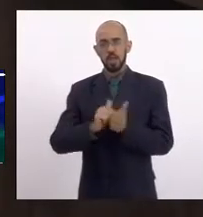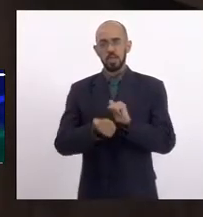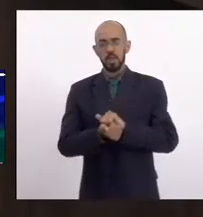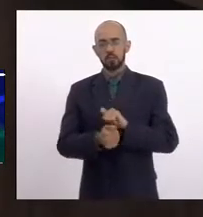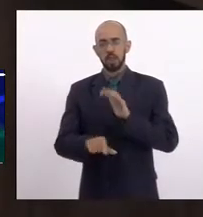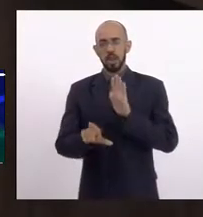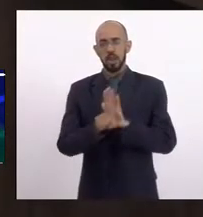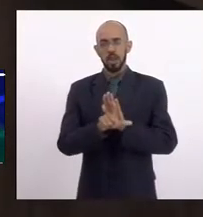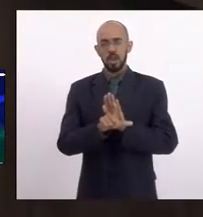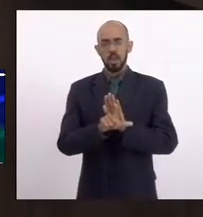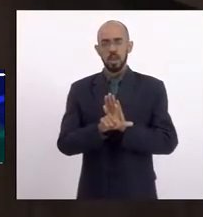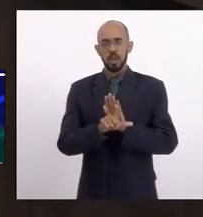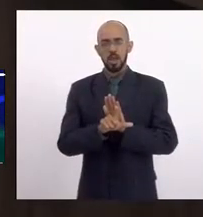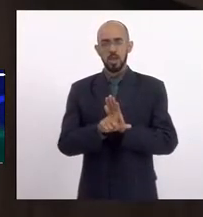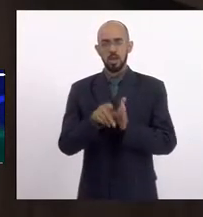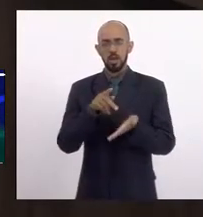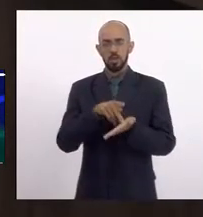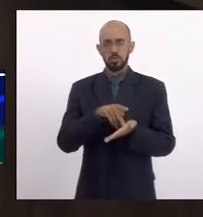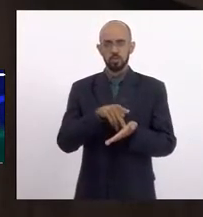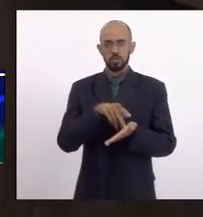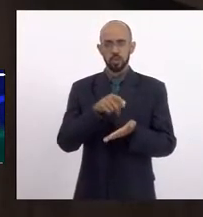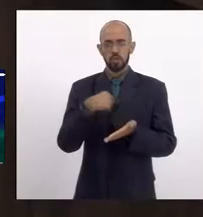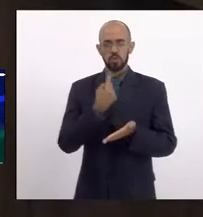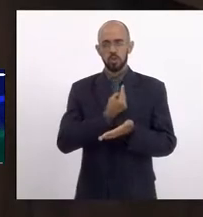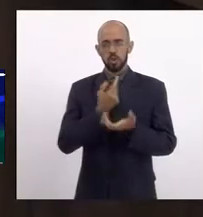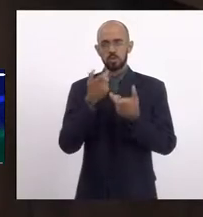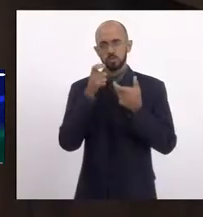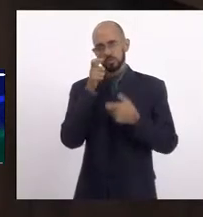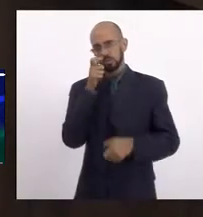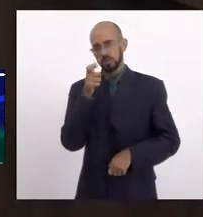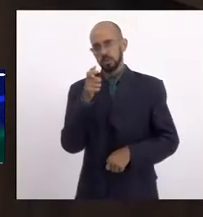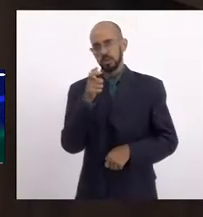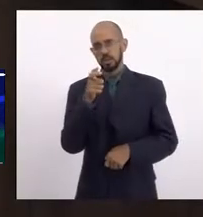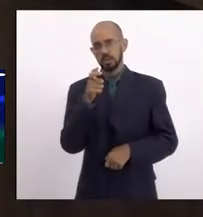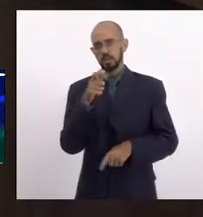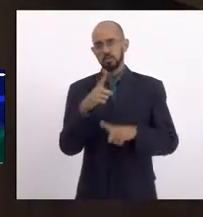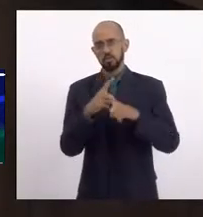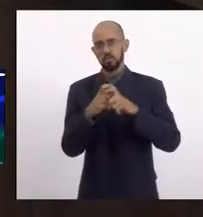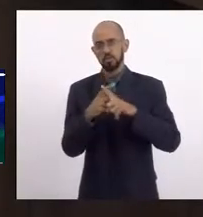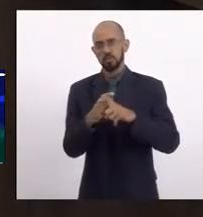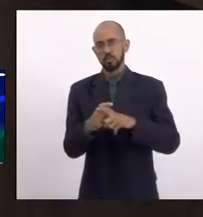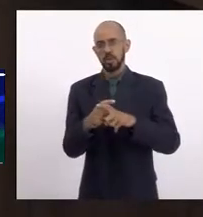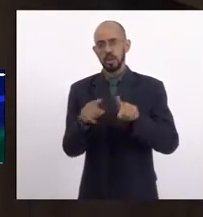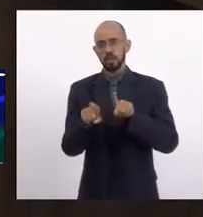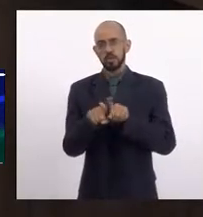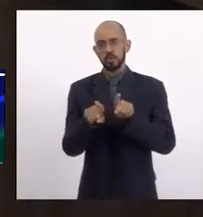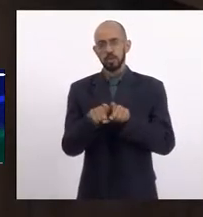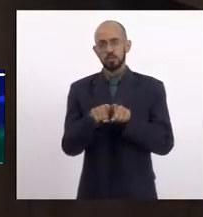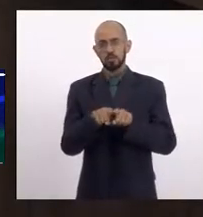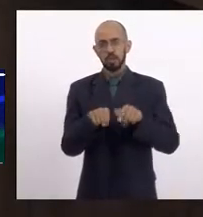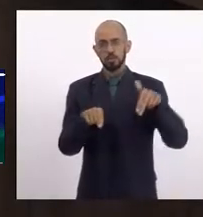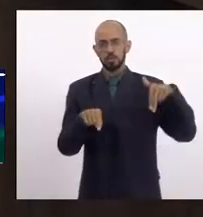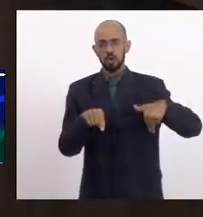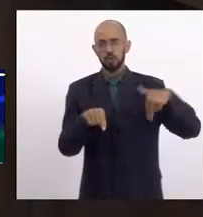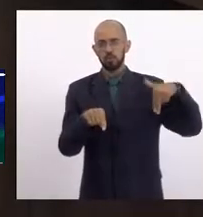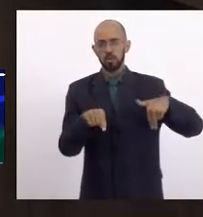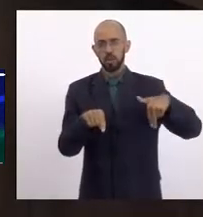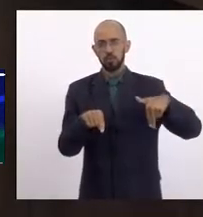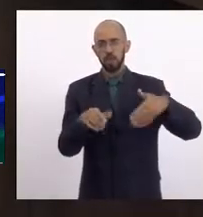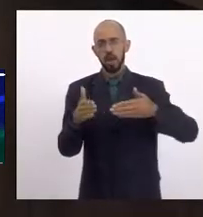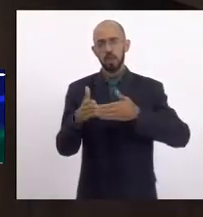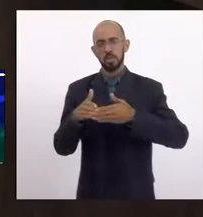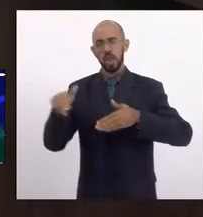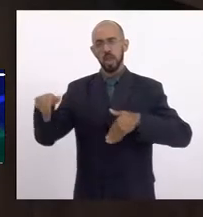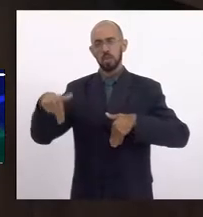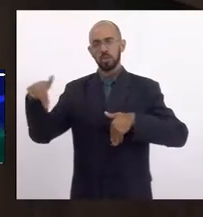posição original que pretendíamos multiplicado pela correção de Novembro Novembro que vai seres